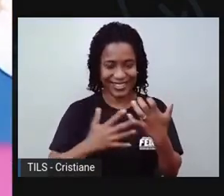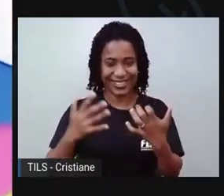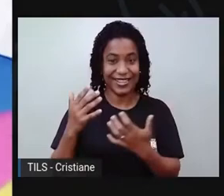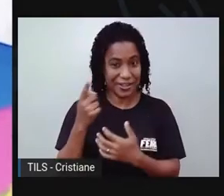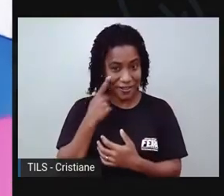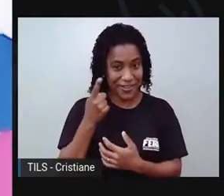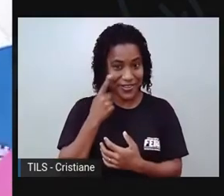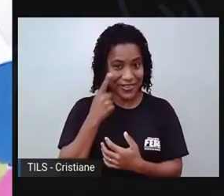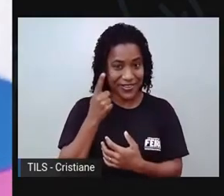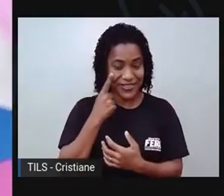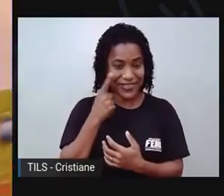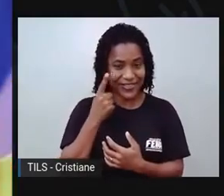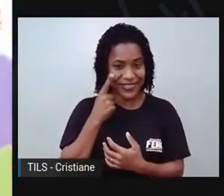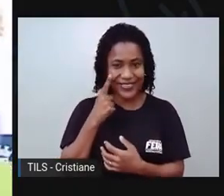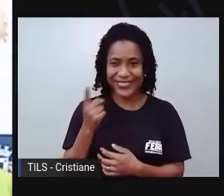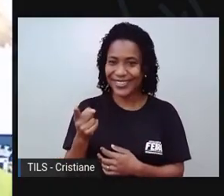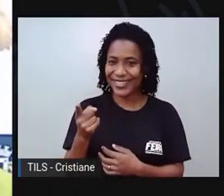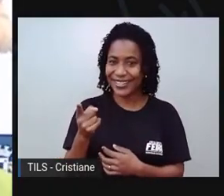Olha só!